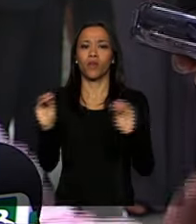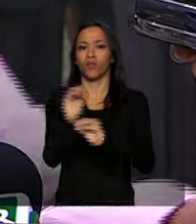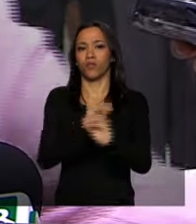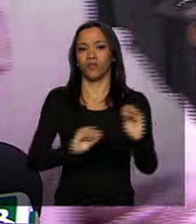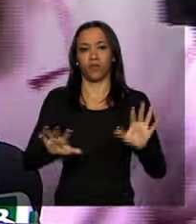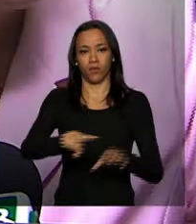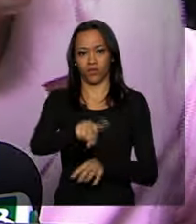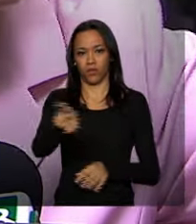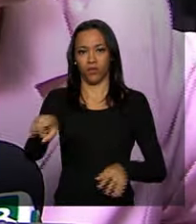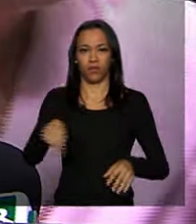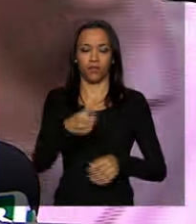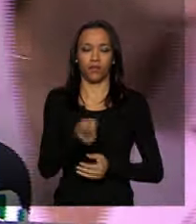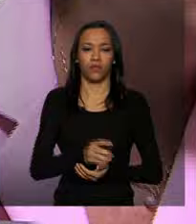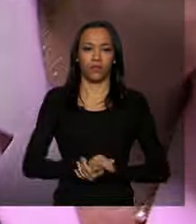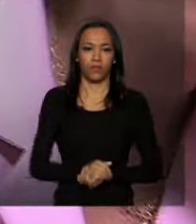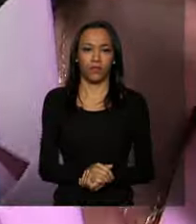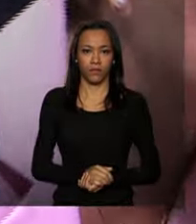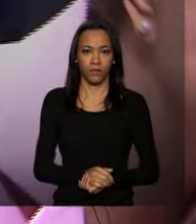vocês